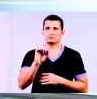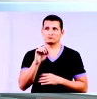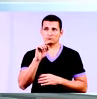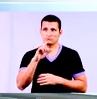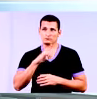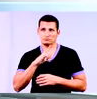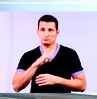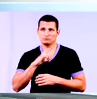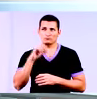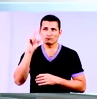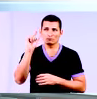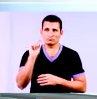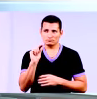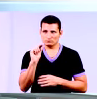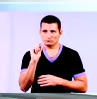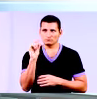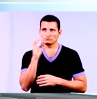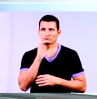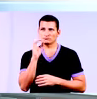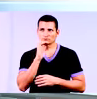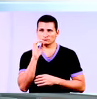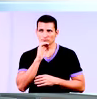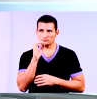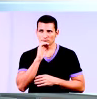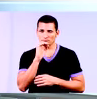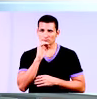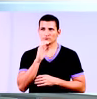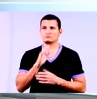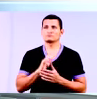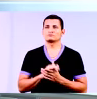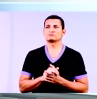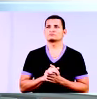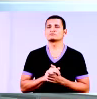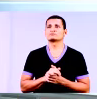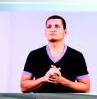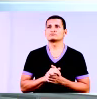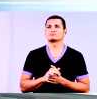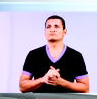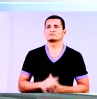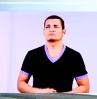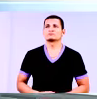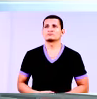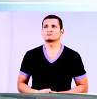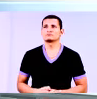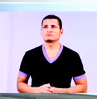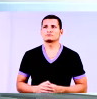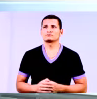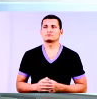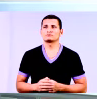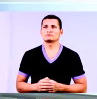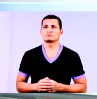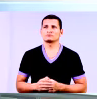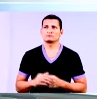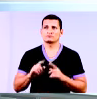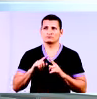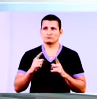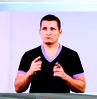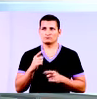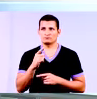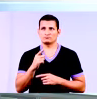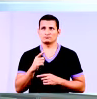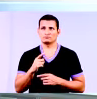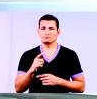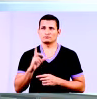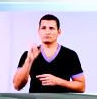menor velocidade do que tem a memória, o registrador e o cache que está lá dentro, né? Porém, ela tem um custo